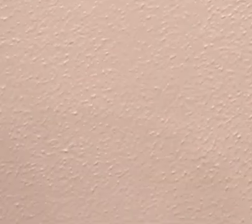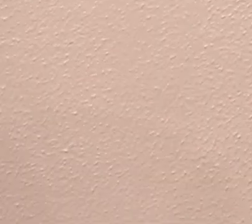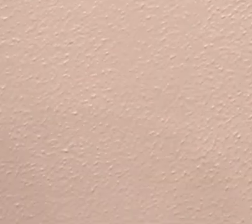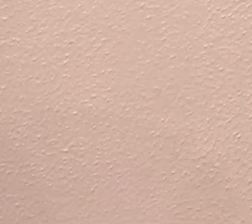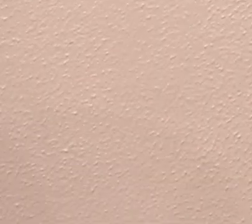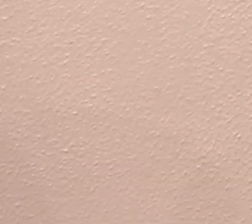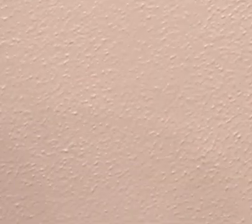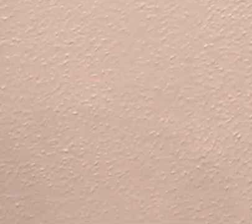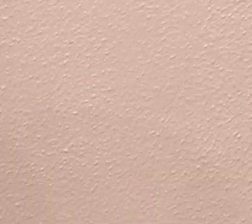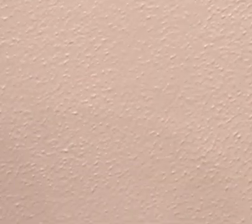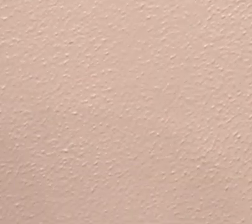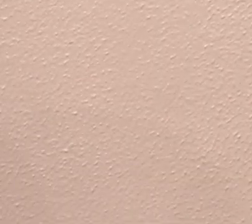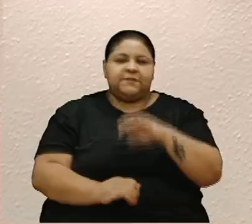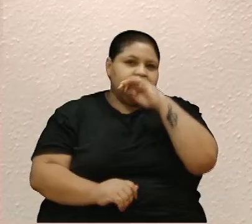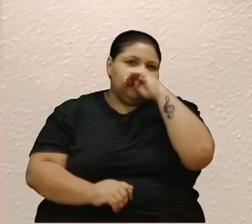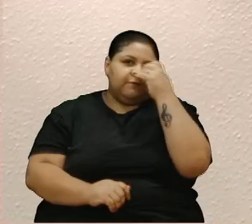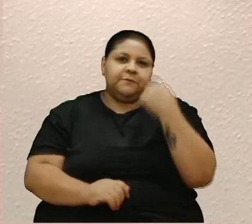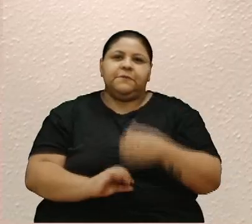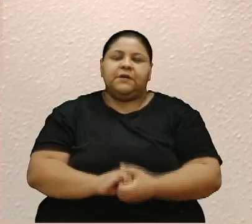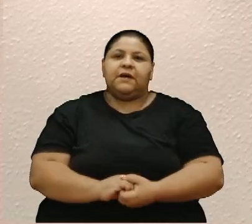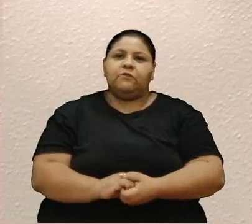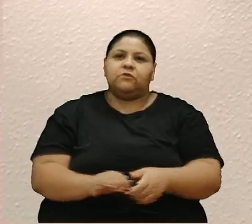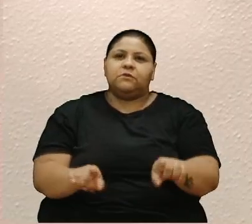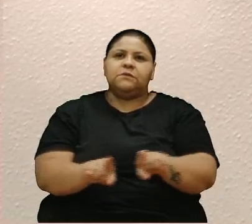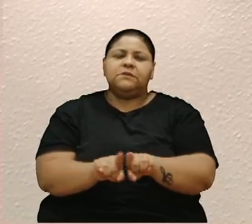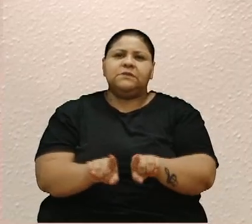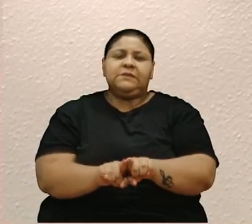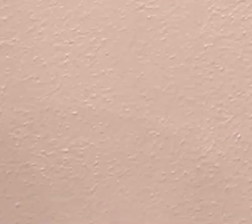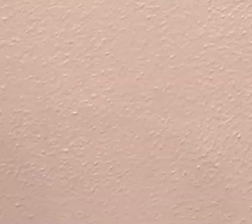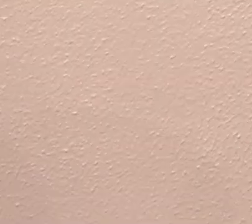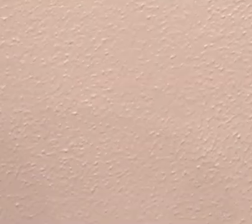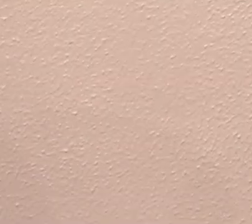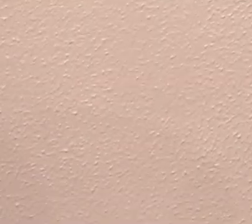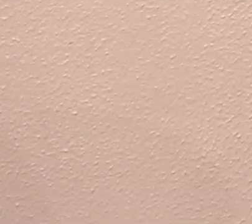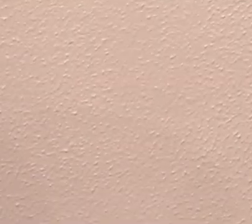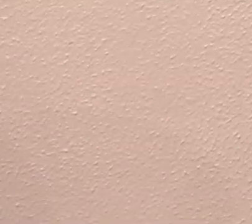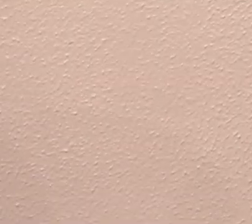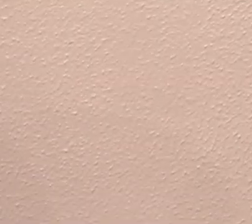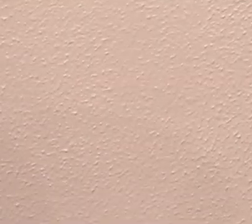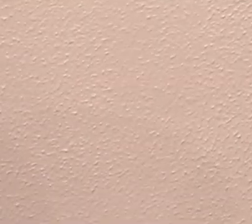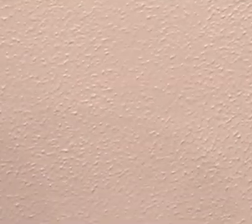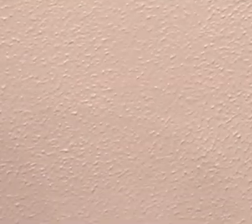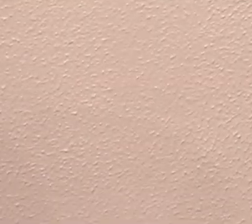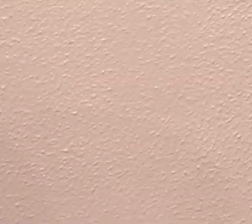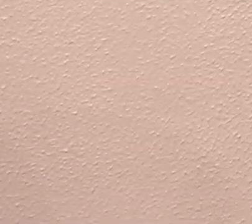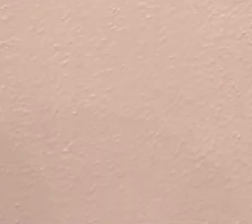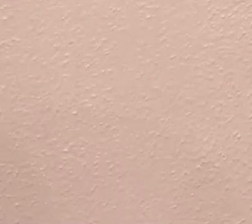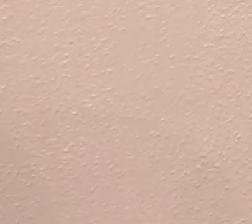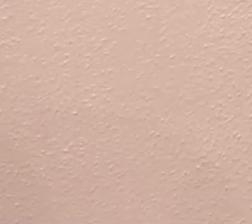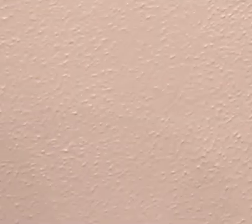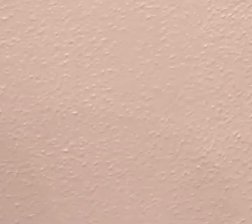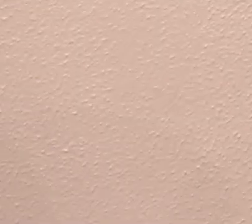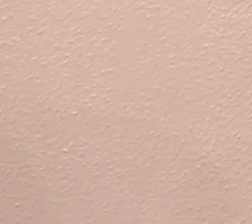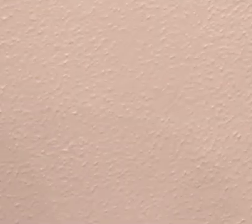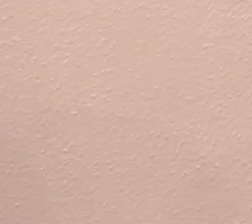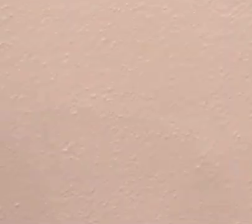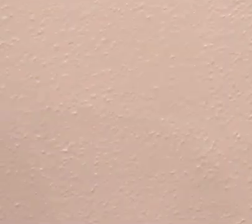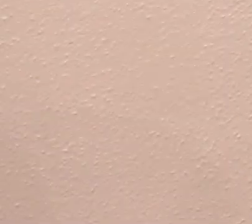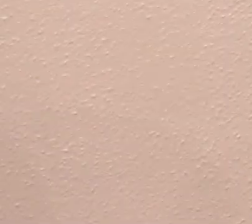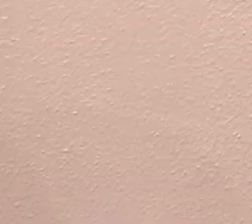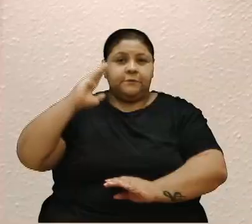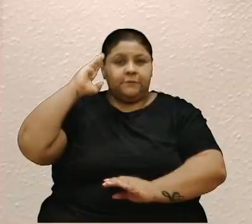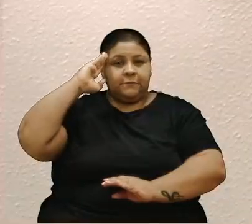saudar o primeiro sargento Daniel, Alan, segundo sargento Sala e Pietro, soldados Ribas, Leche,